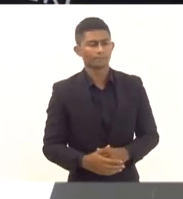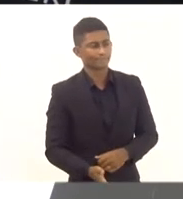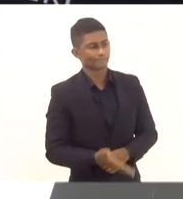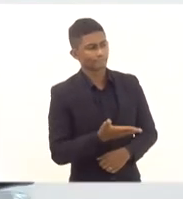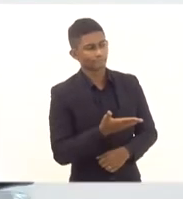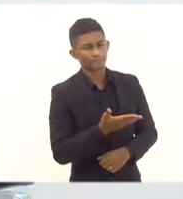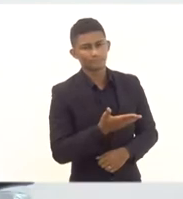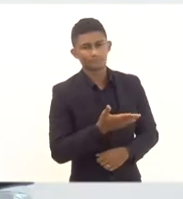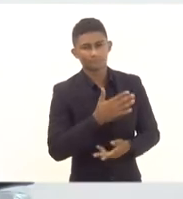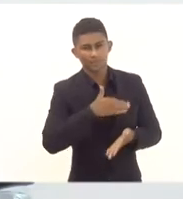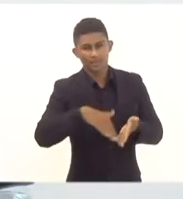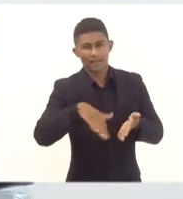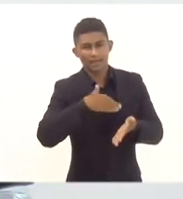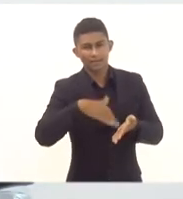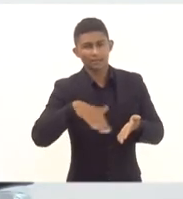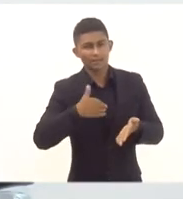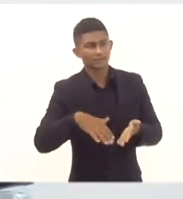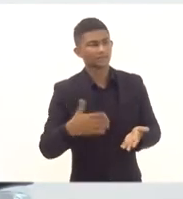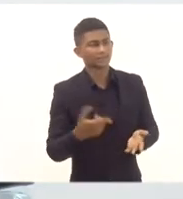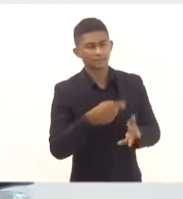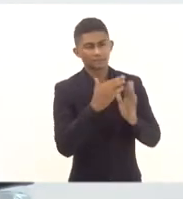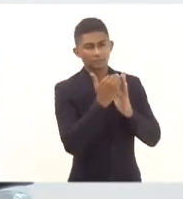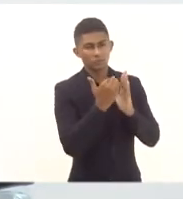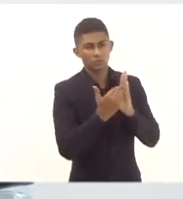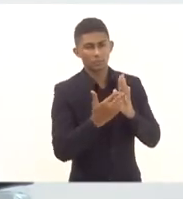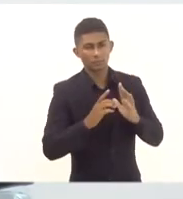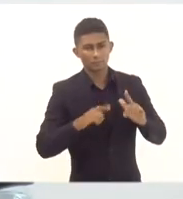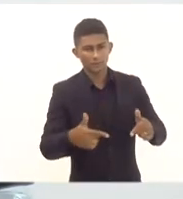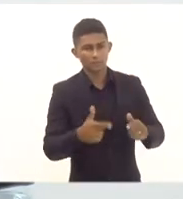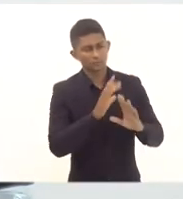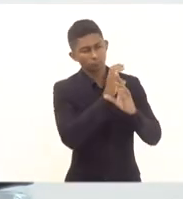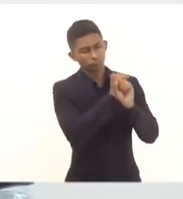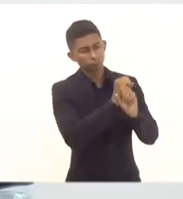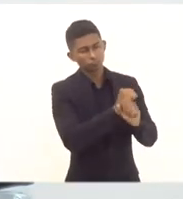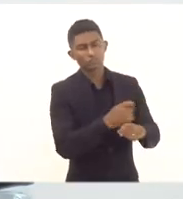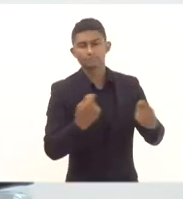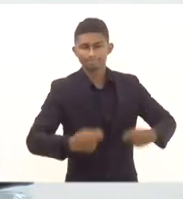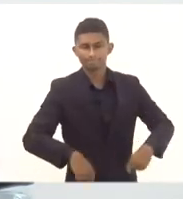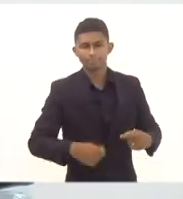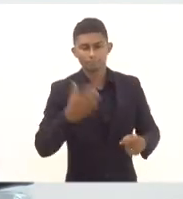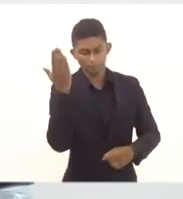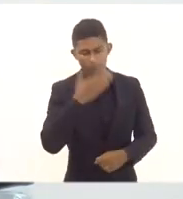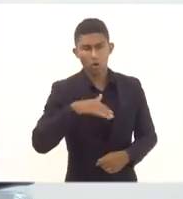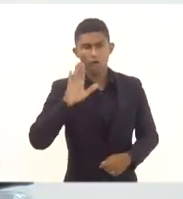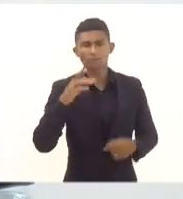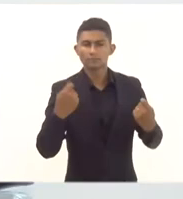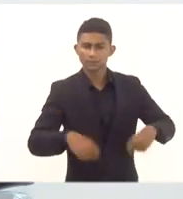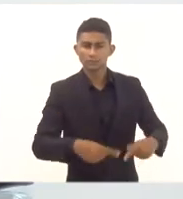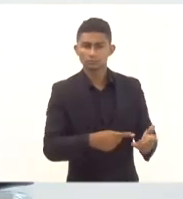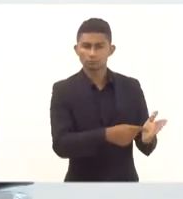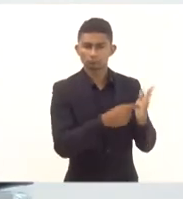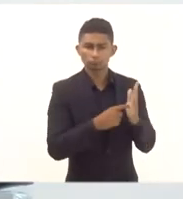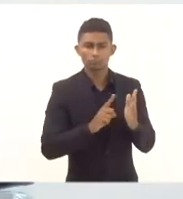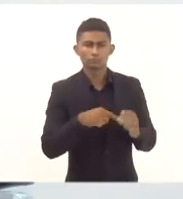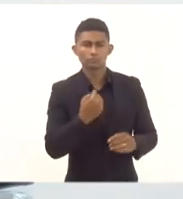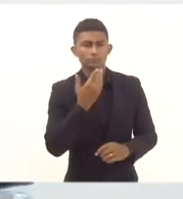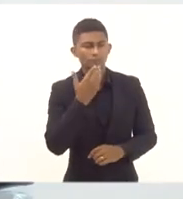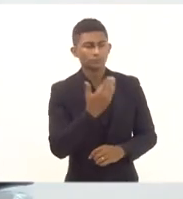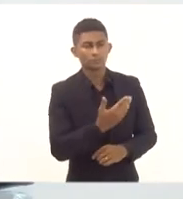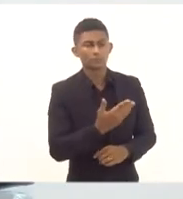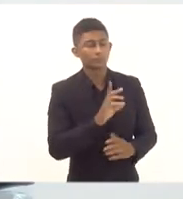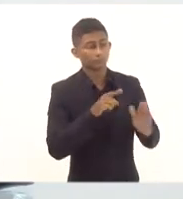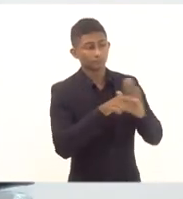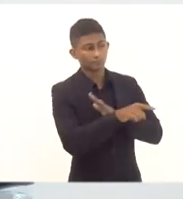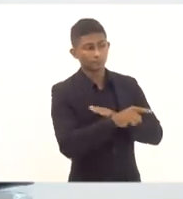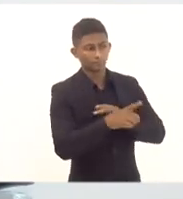secretaria com relação à execução do programa Super RJ é a gente está solicitando uma